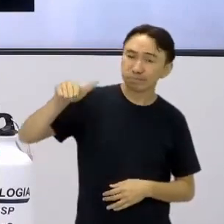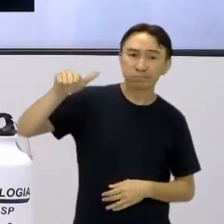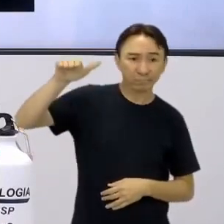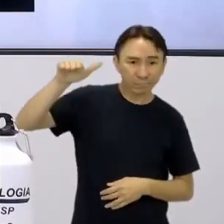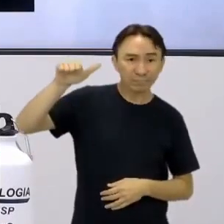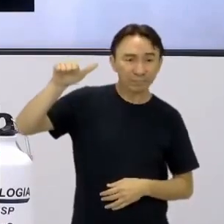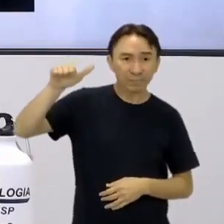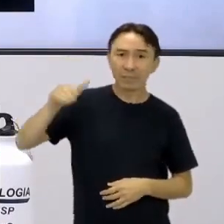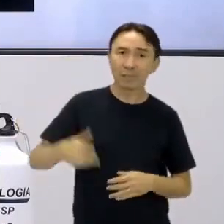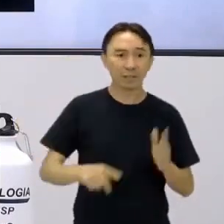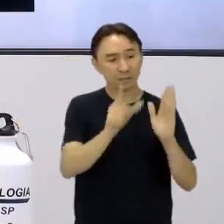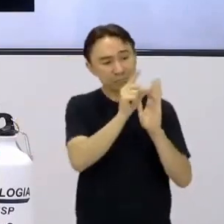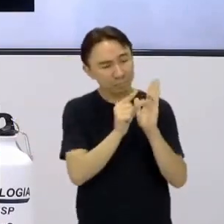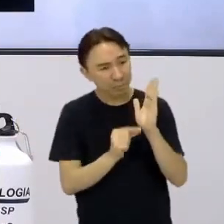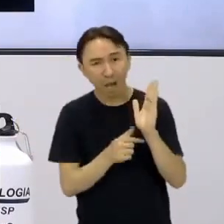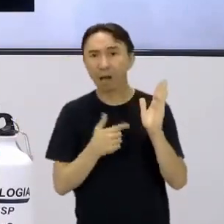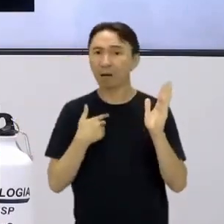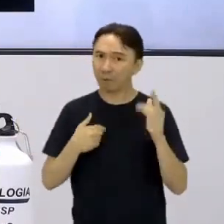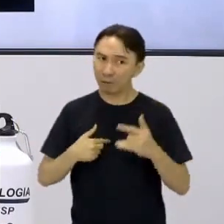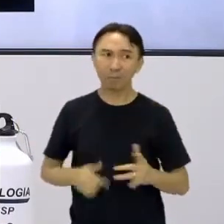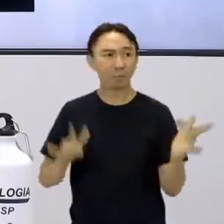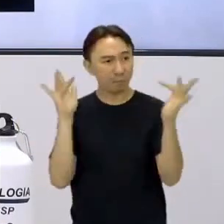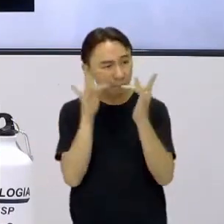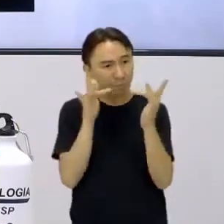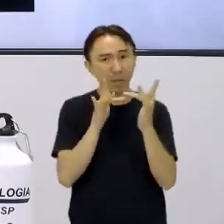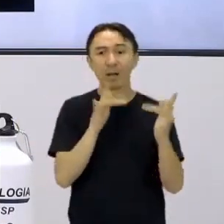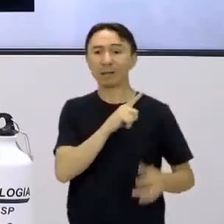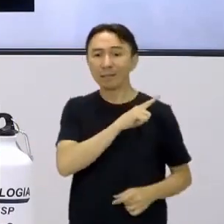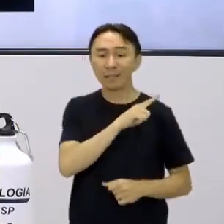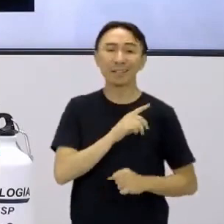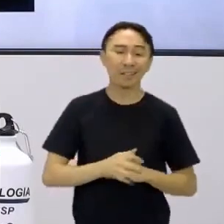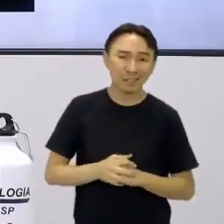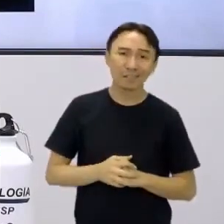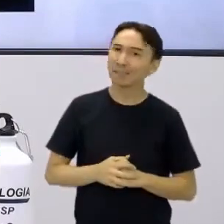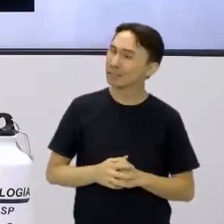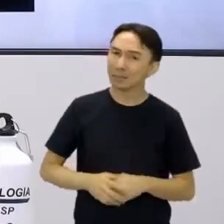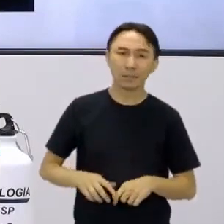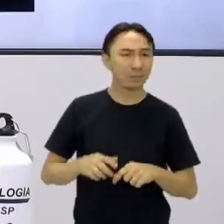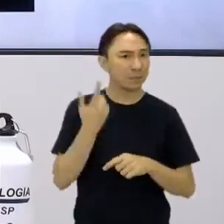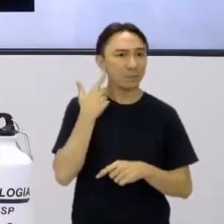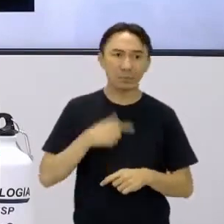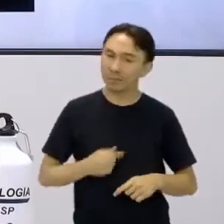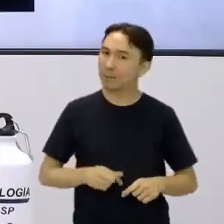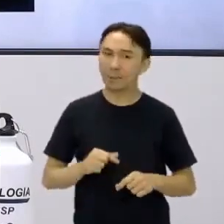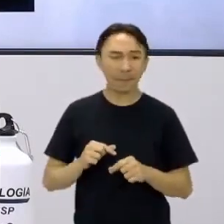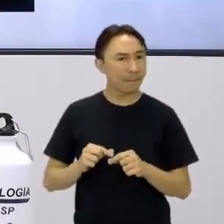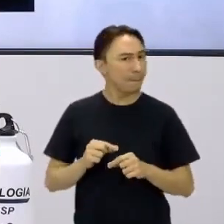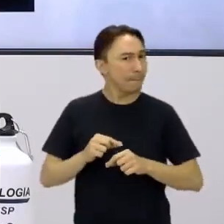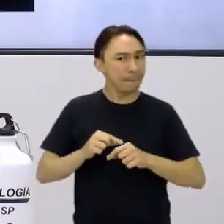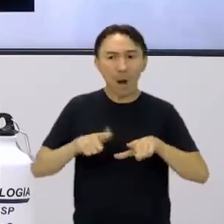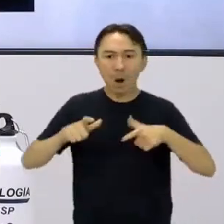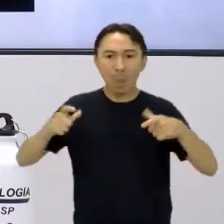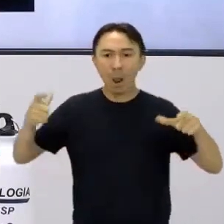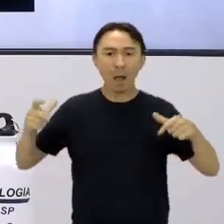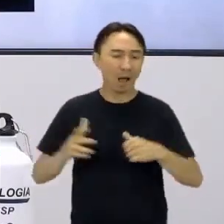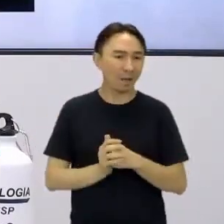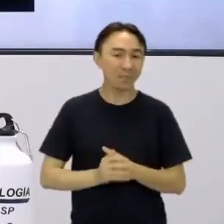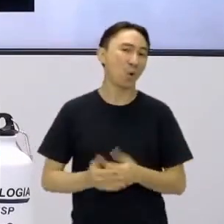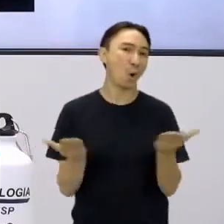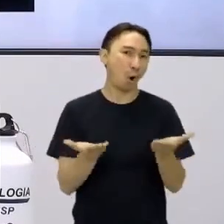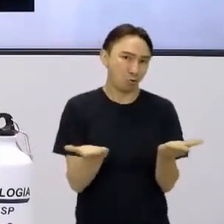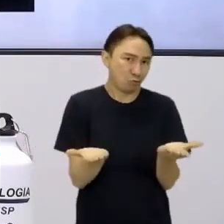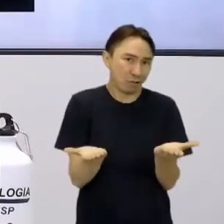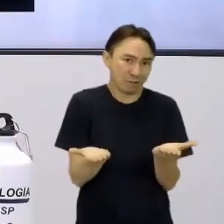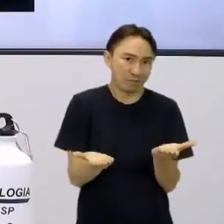o mundo digital, seja computador, enfim. Isso cada vez mais. Então, por exemplo, hoje uma criança já nasce com o celular na mão assistindo